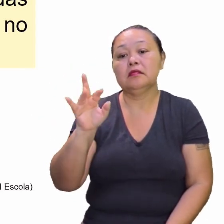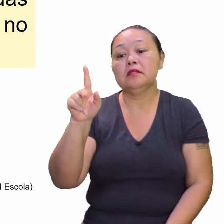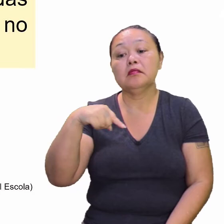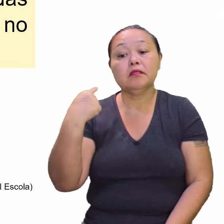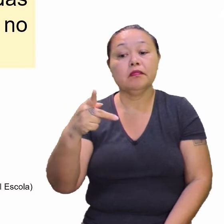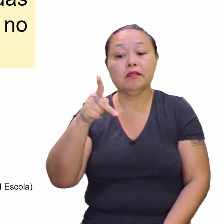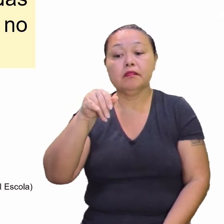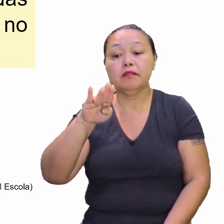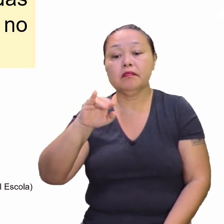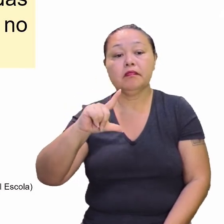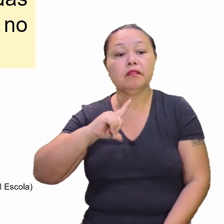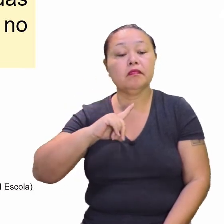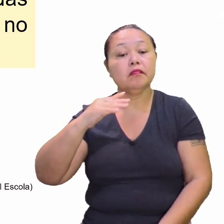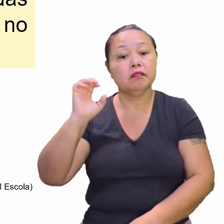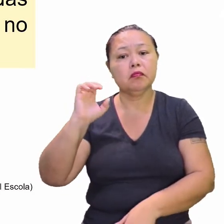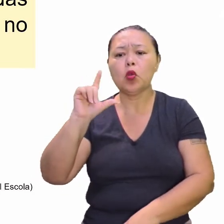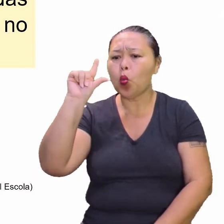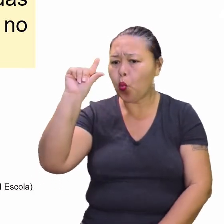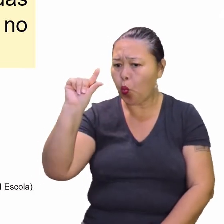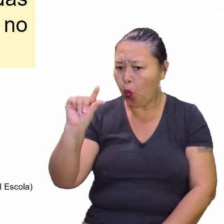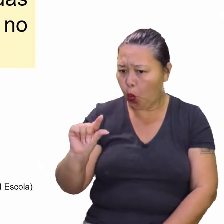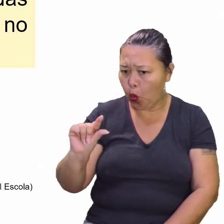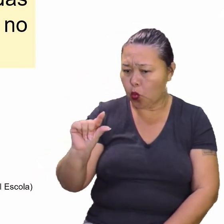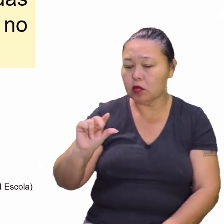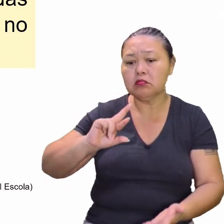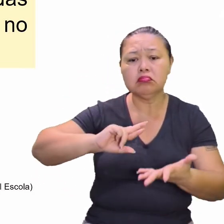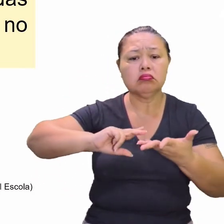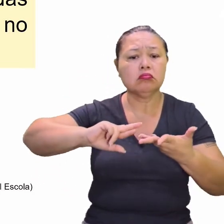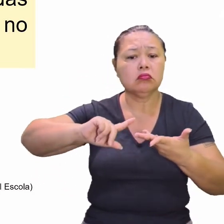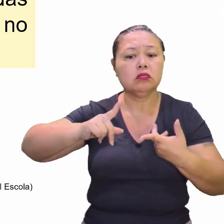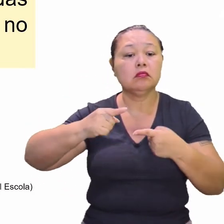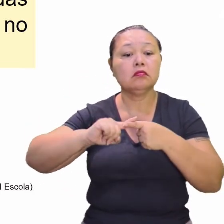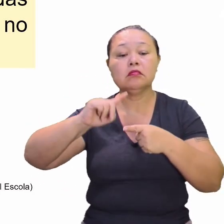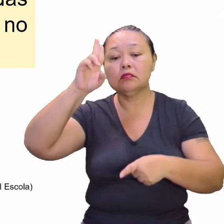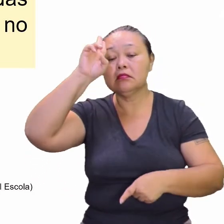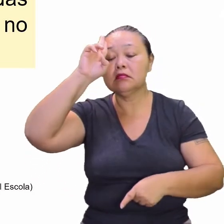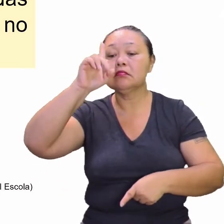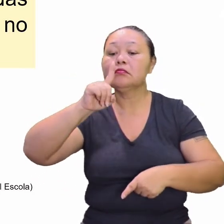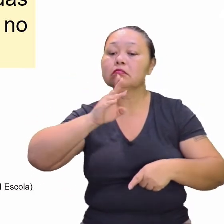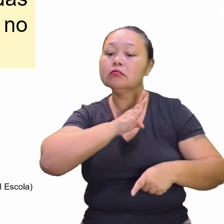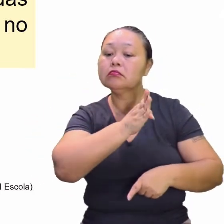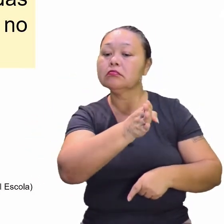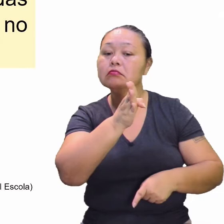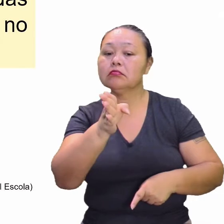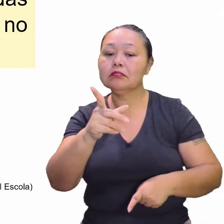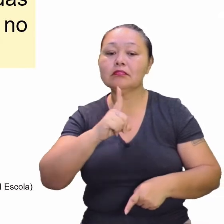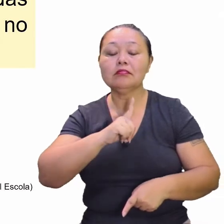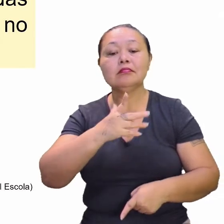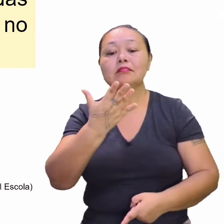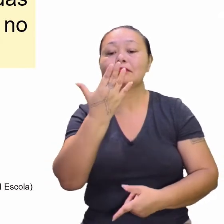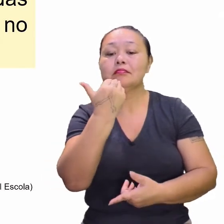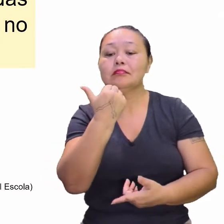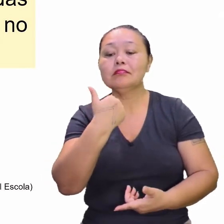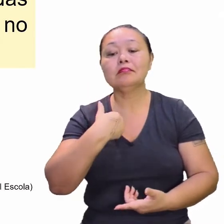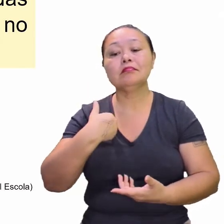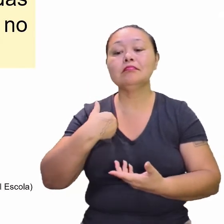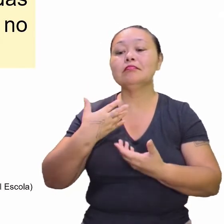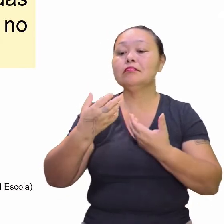14,6% do nosso PIB. É pouco diversificada e os principais segmentos são